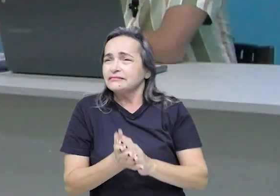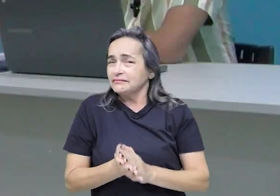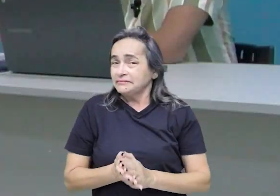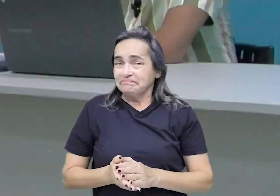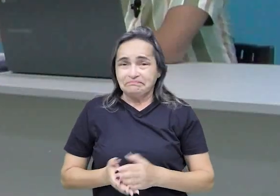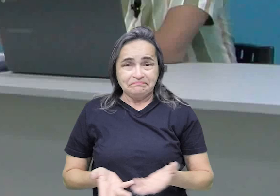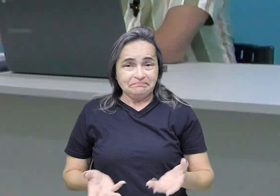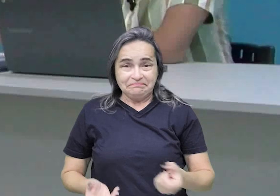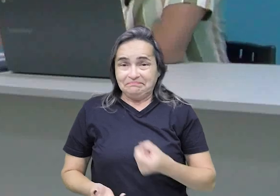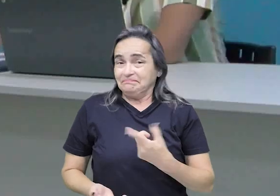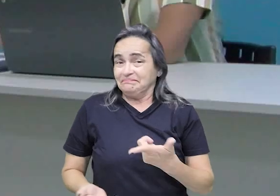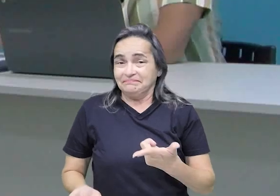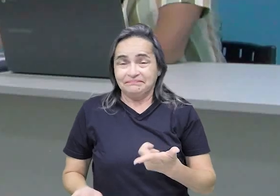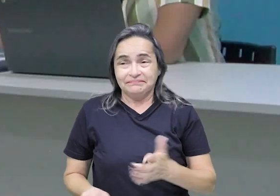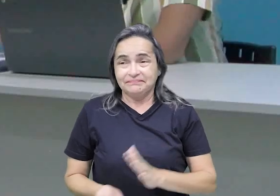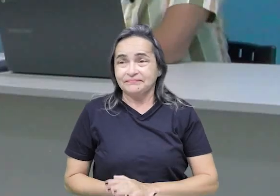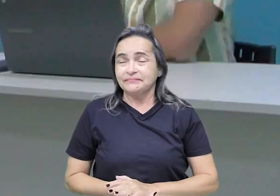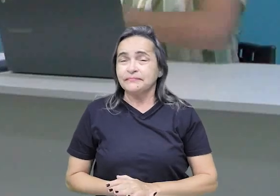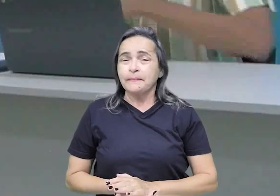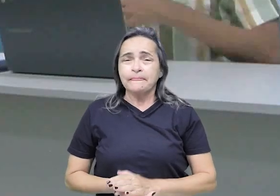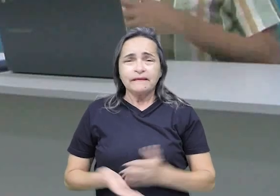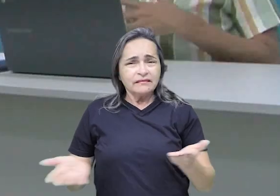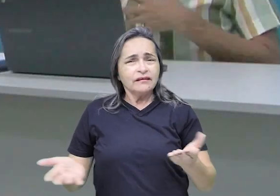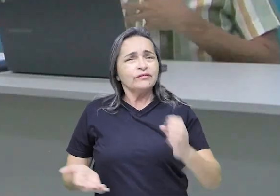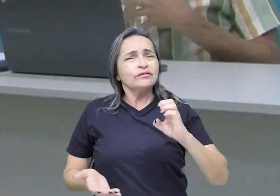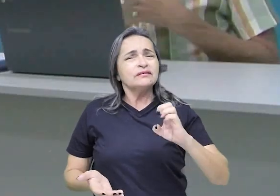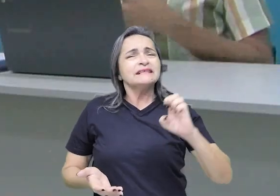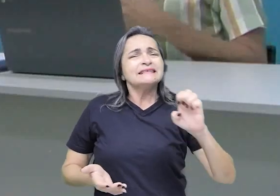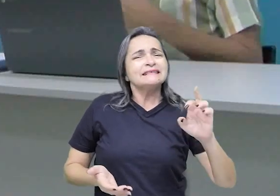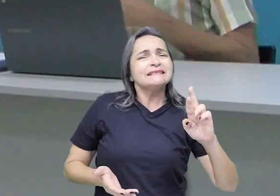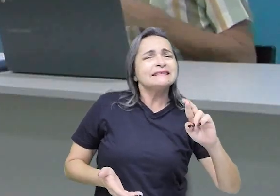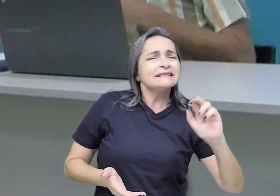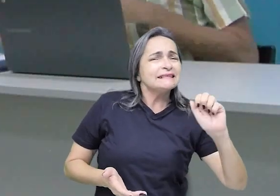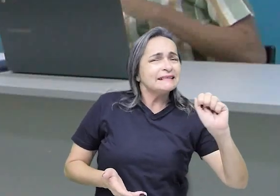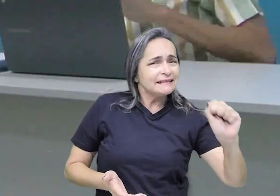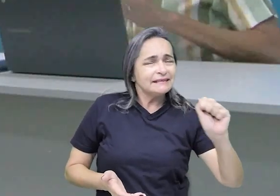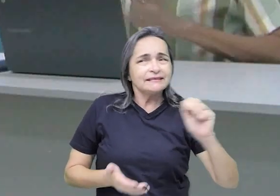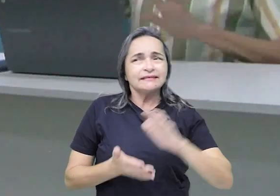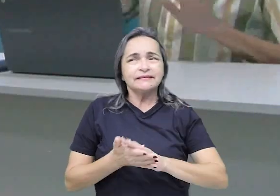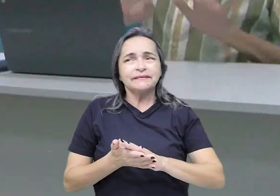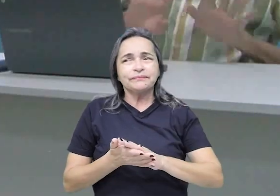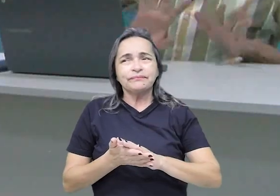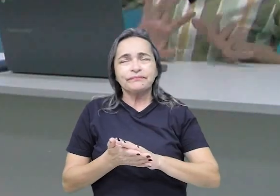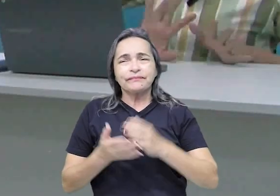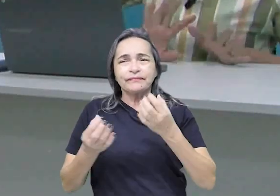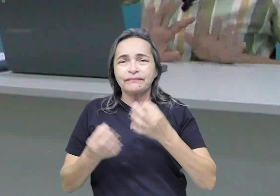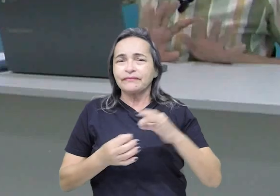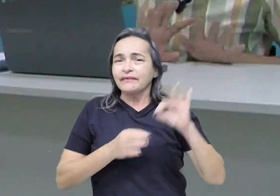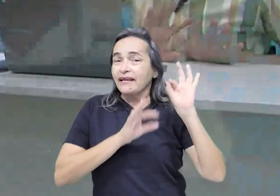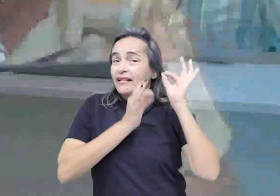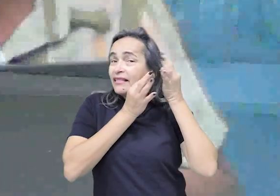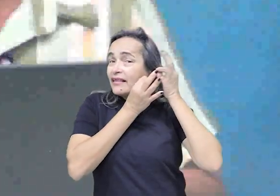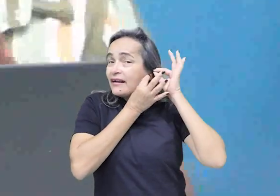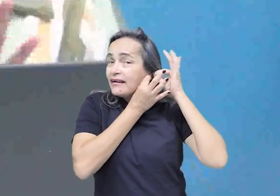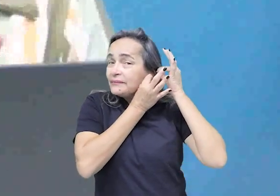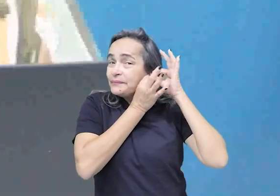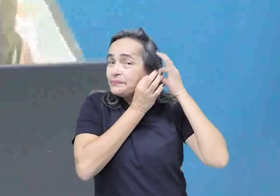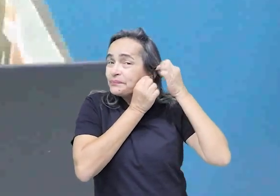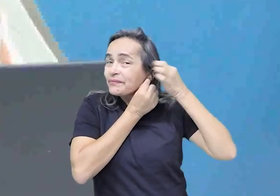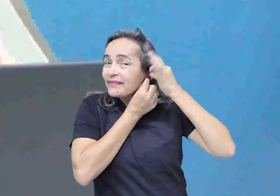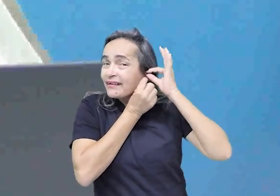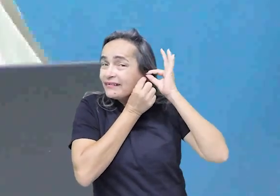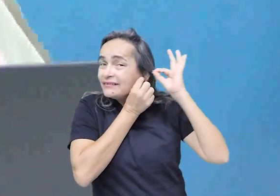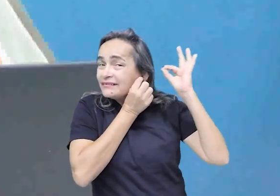chegar numa questão em relação a essa cera. Essa cera ela é produzida e descartada naturalmente, eu não preciso